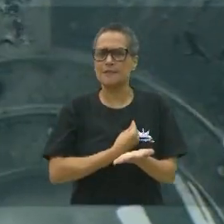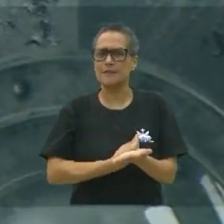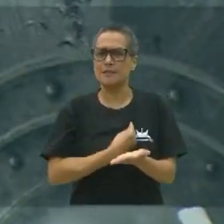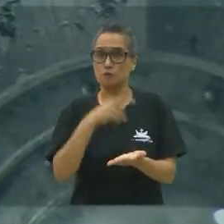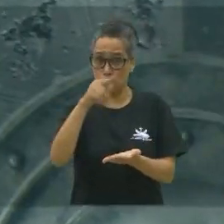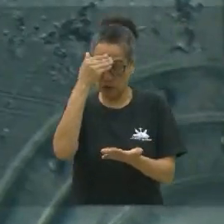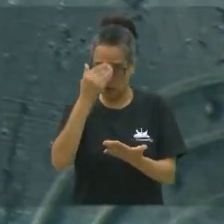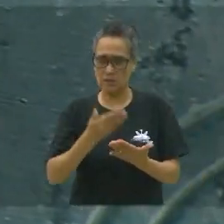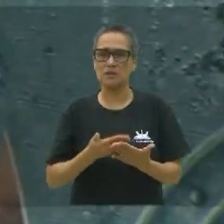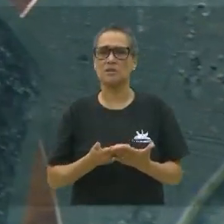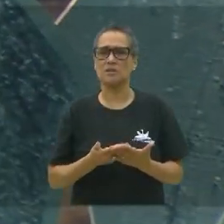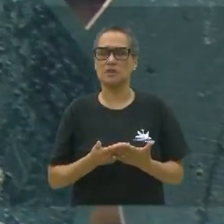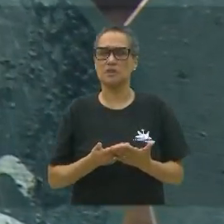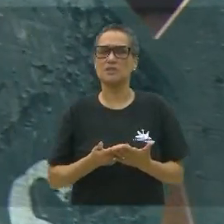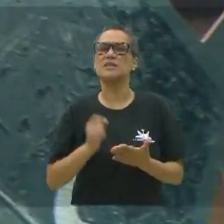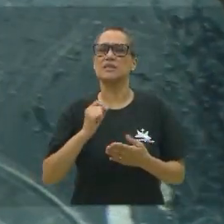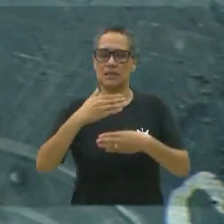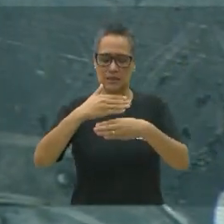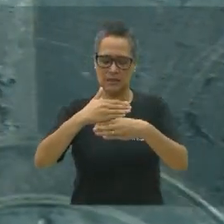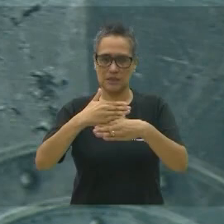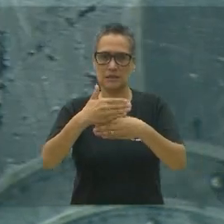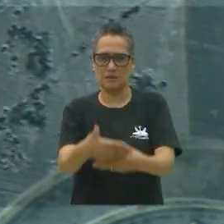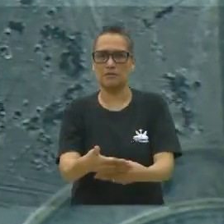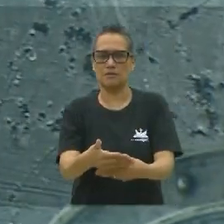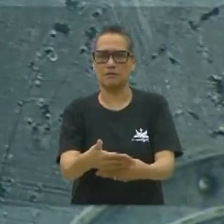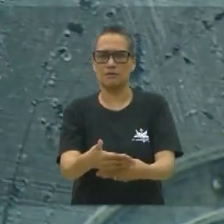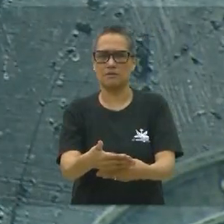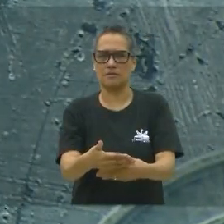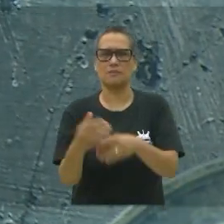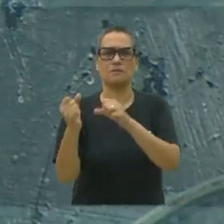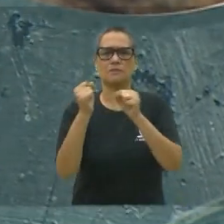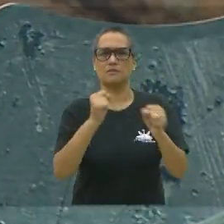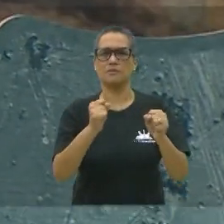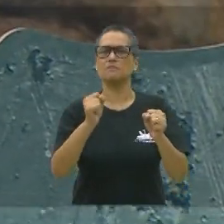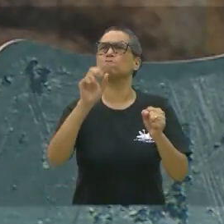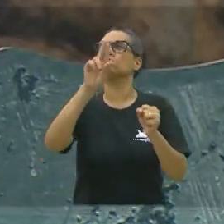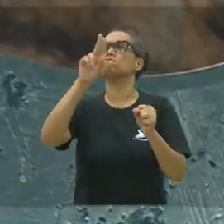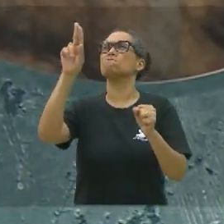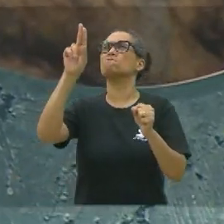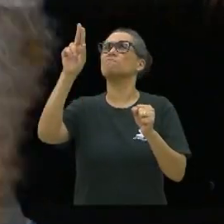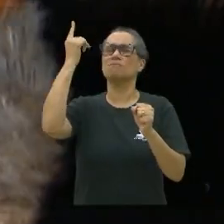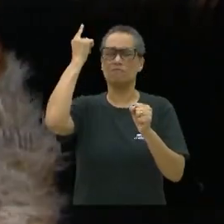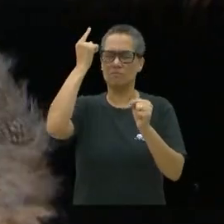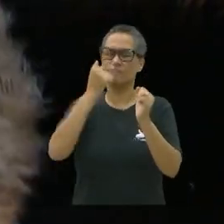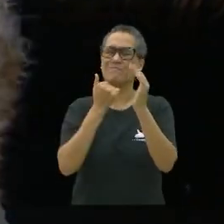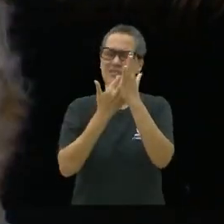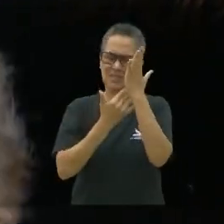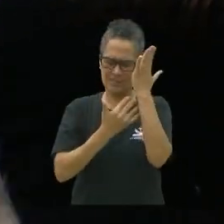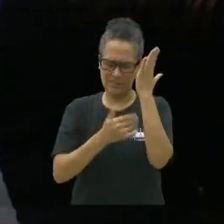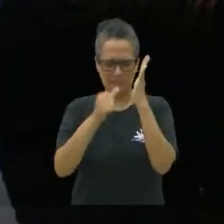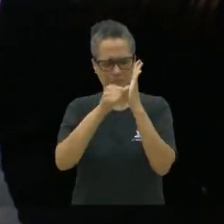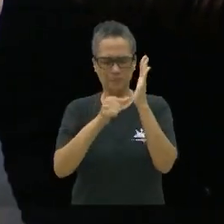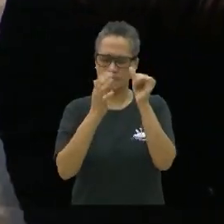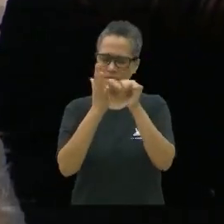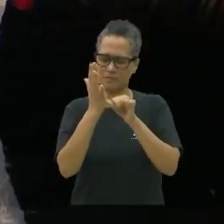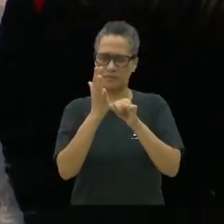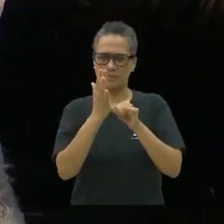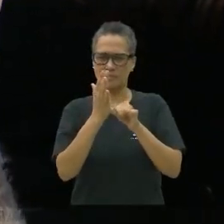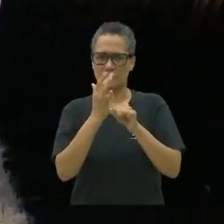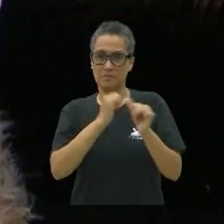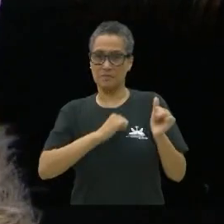crê que as muralhas cairão pelo poder do nome, sangue e chagas de